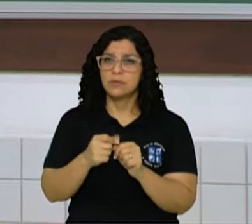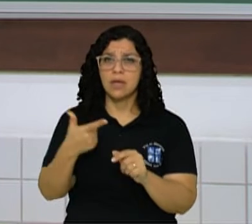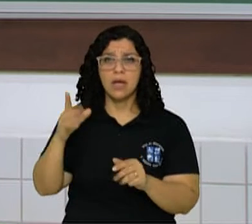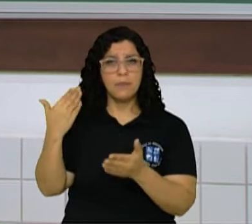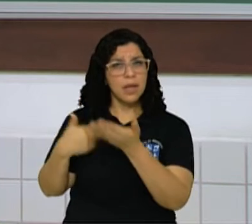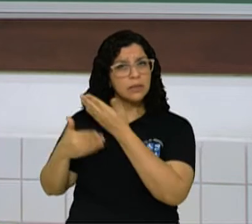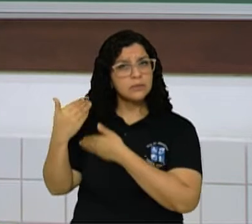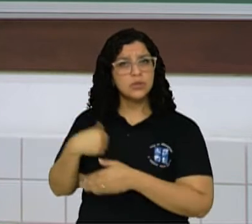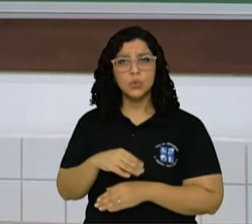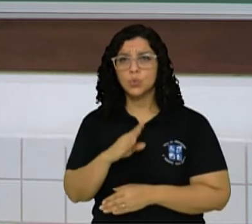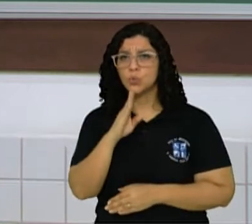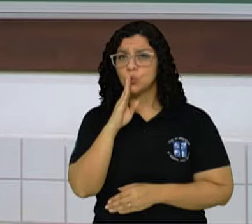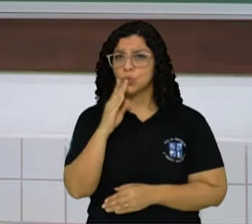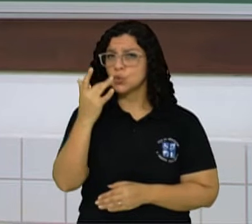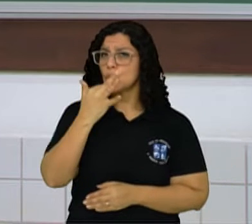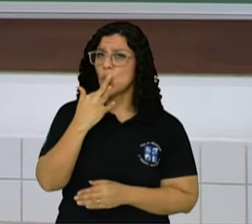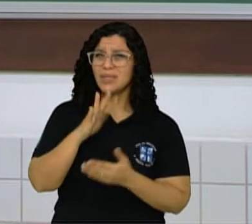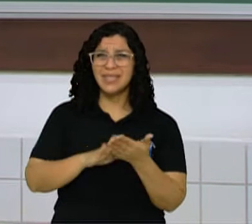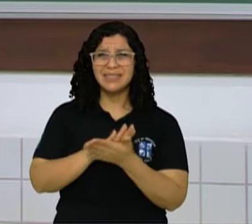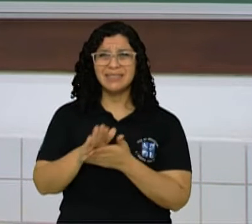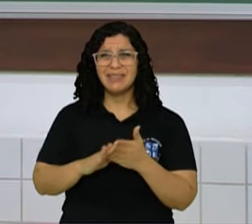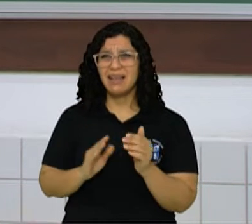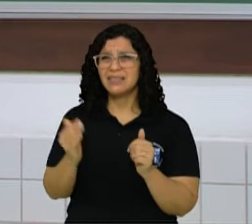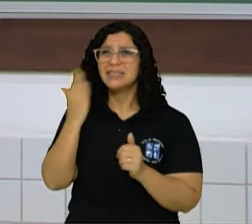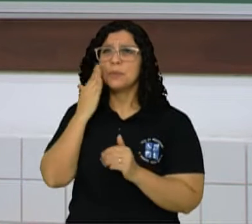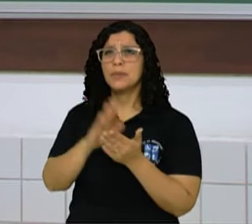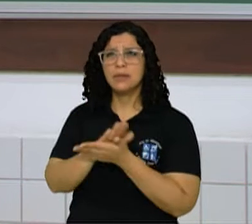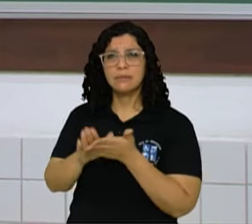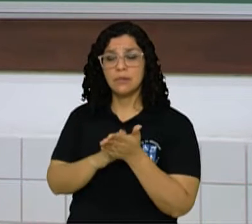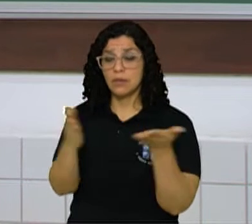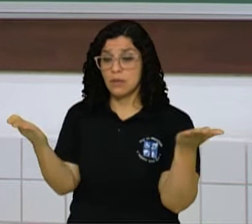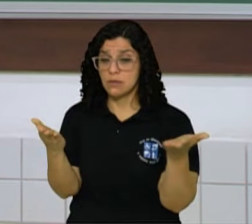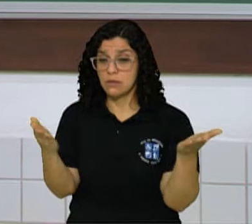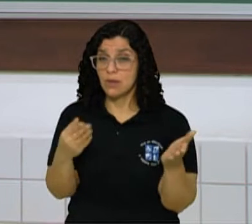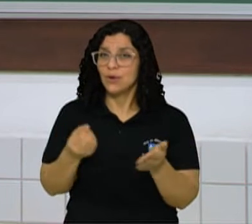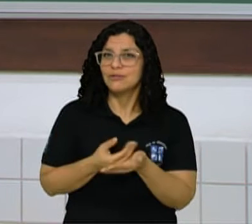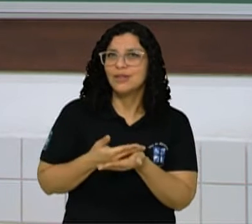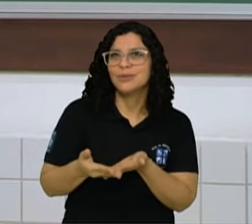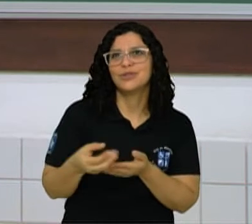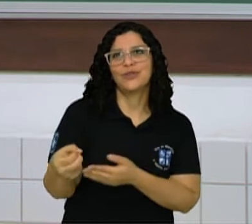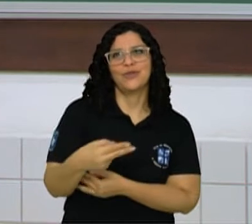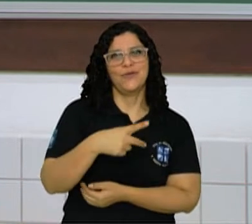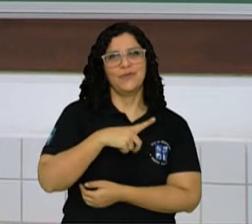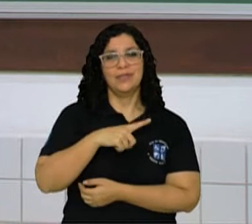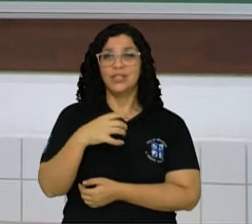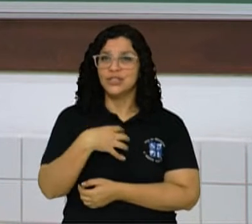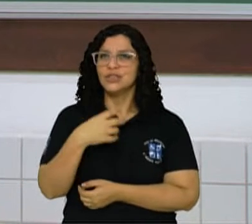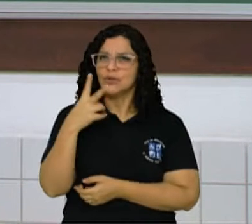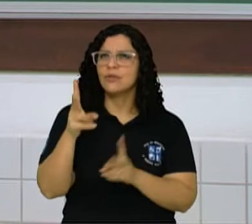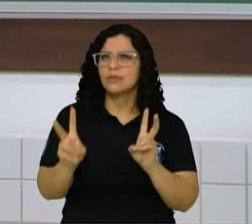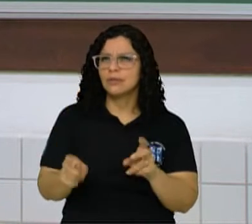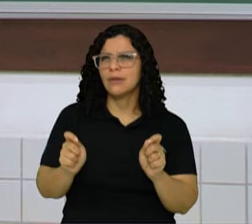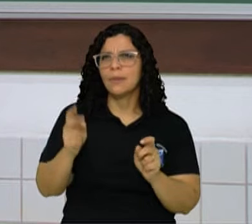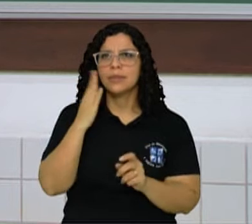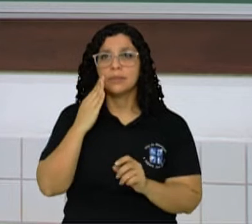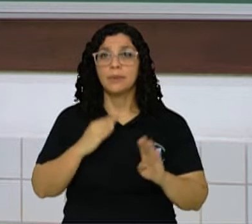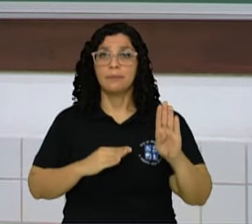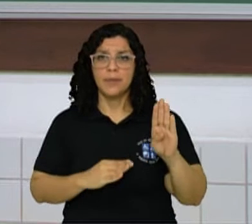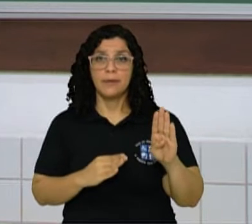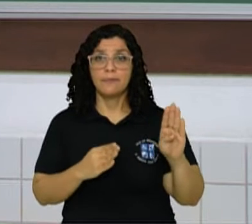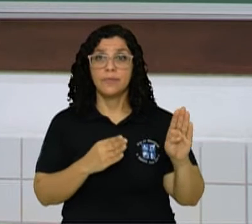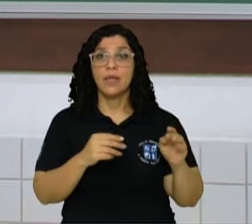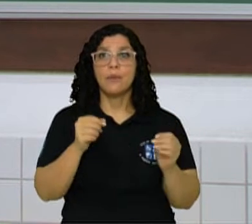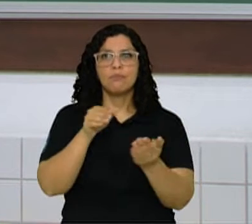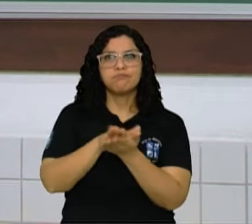tinha muito mais anonimato do que a partir do momento em que a xilogravura se desenvolveu. A reprodução seriada,